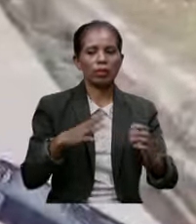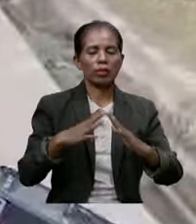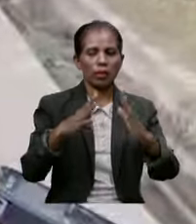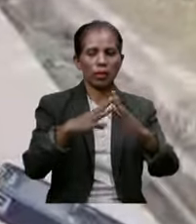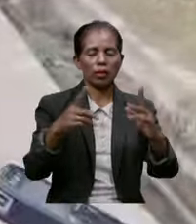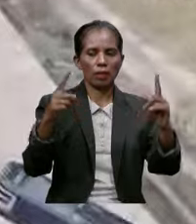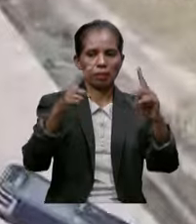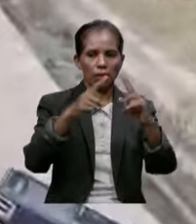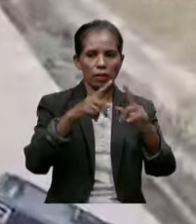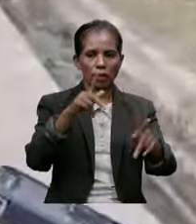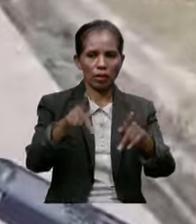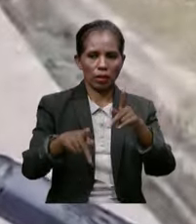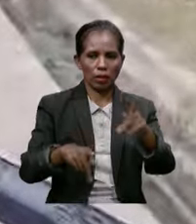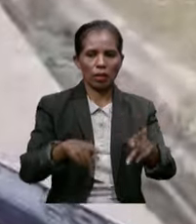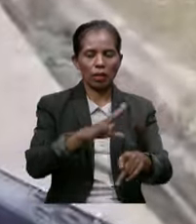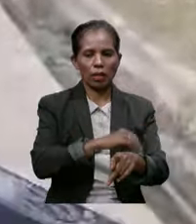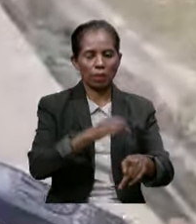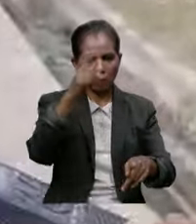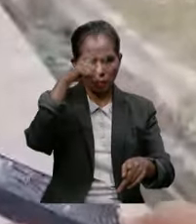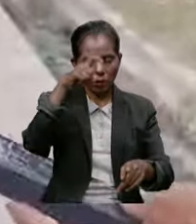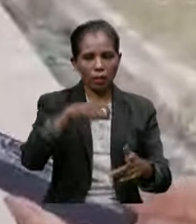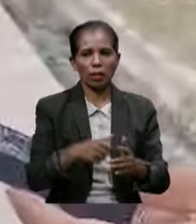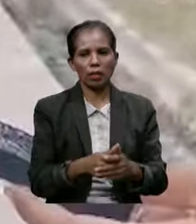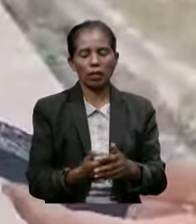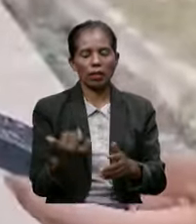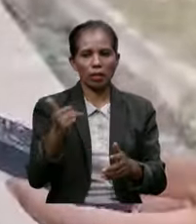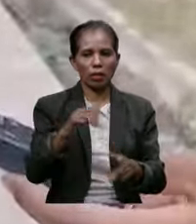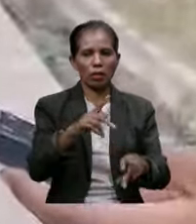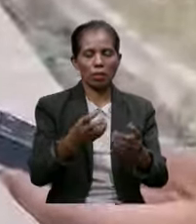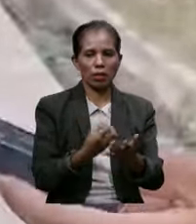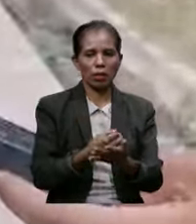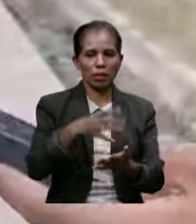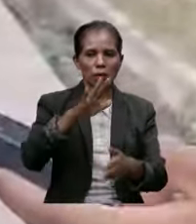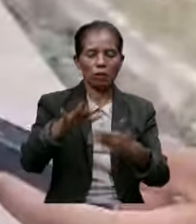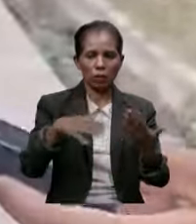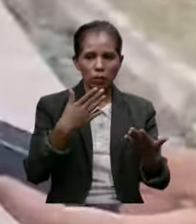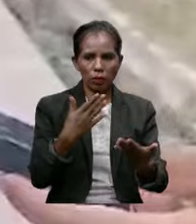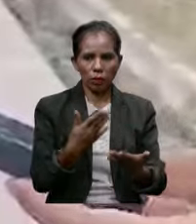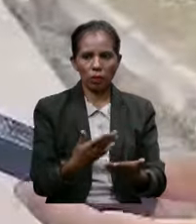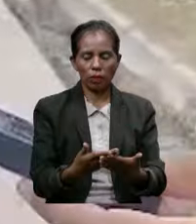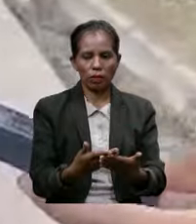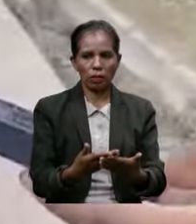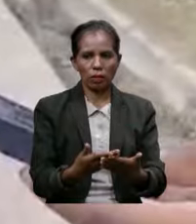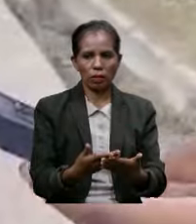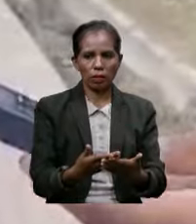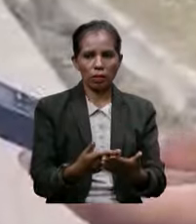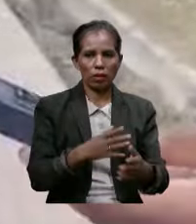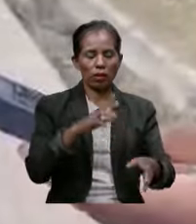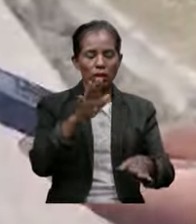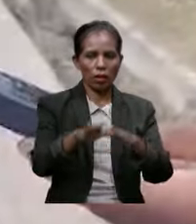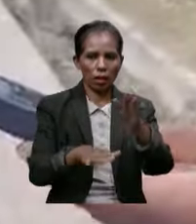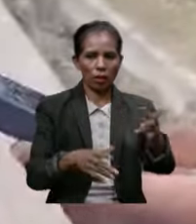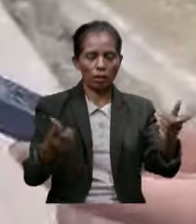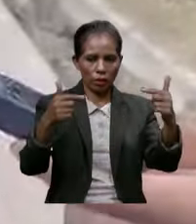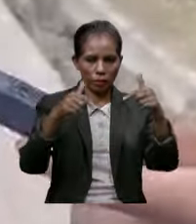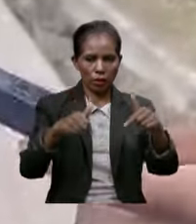bahema lima tuar ain tuar em materi no em rico o todo ninha piazem vaute né e ao mesmo